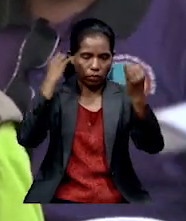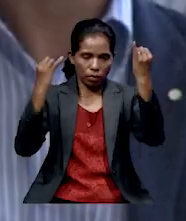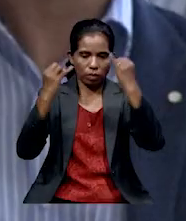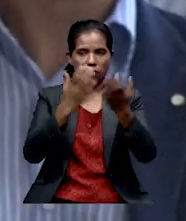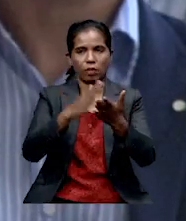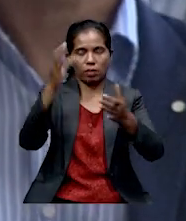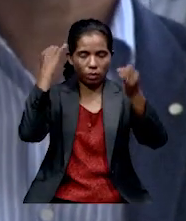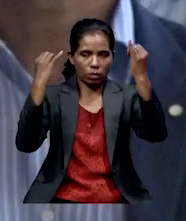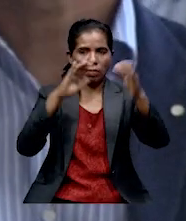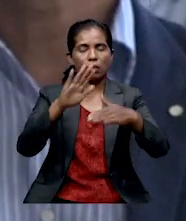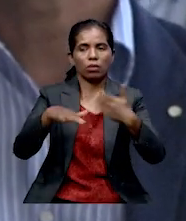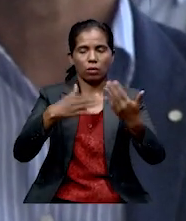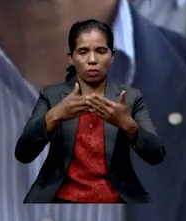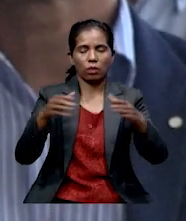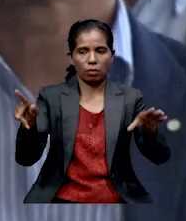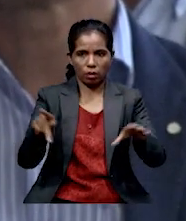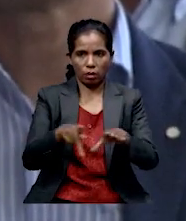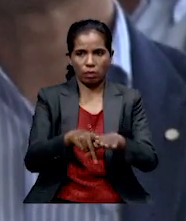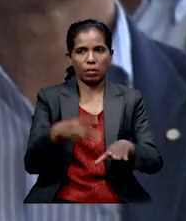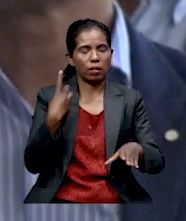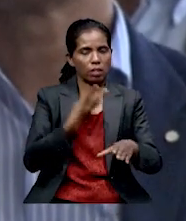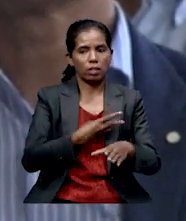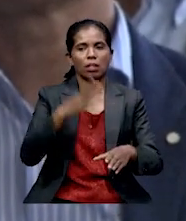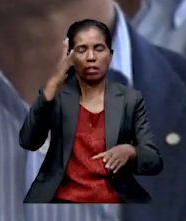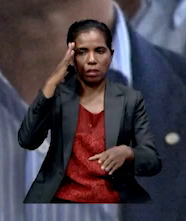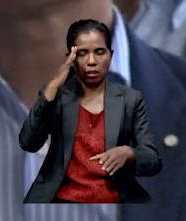sensibilização para o todo participa. E também